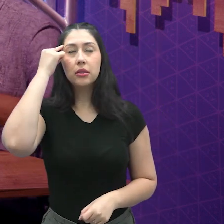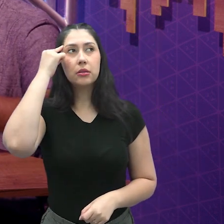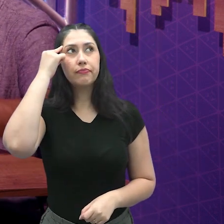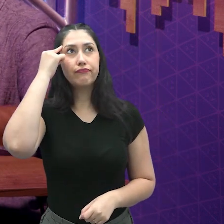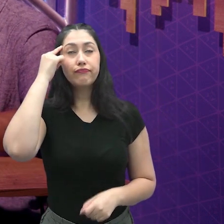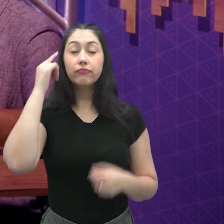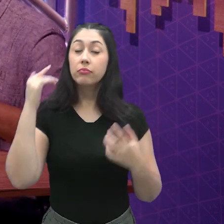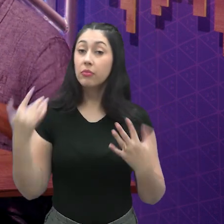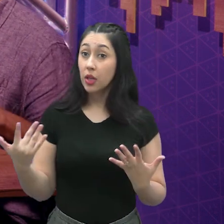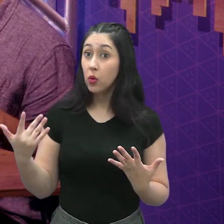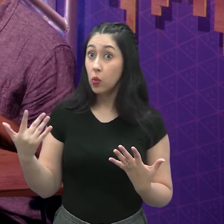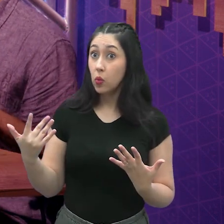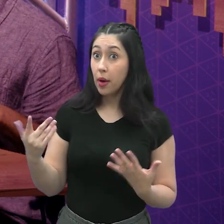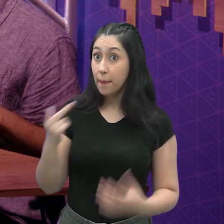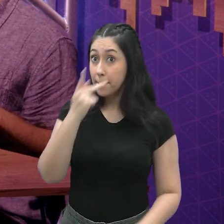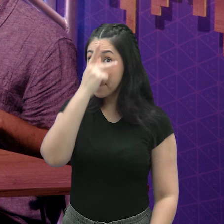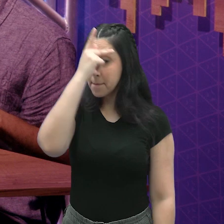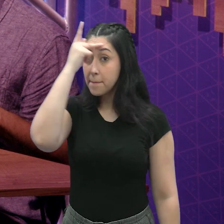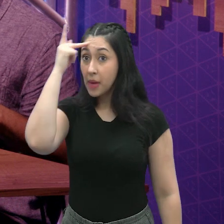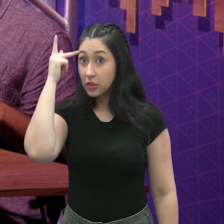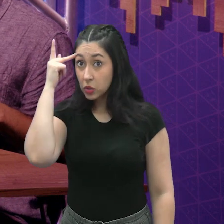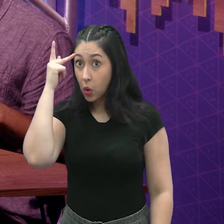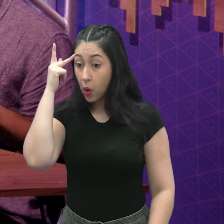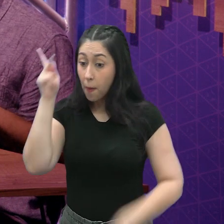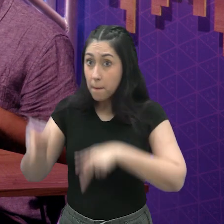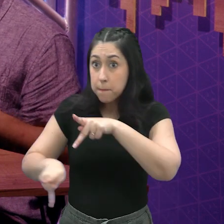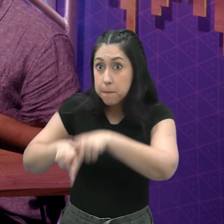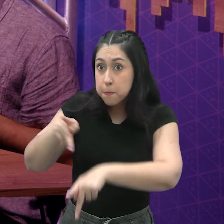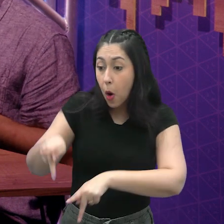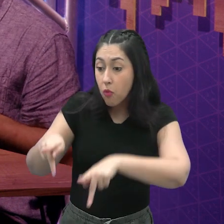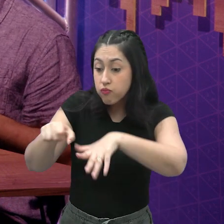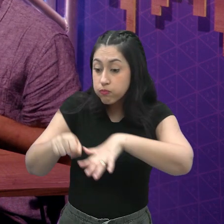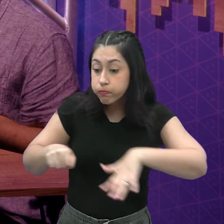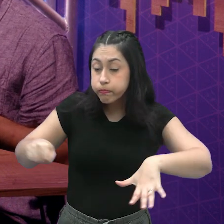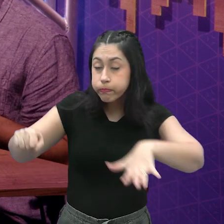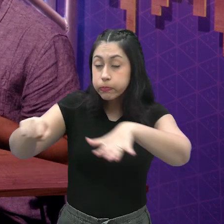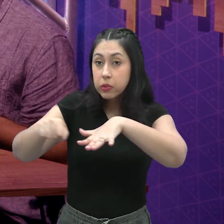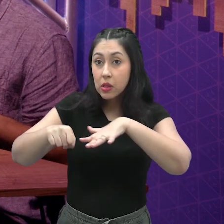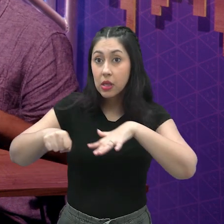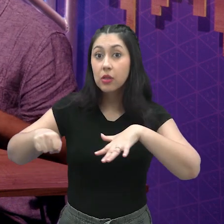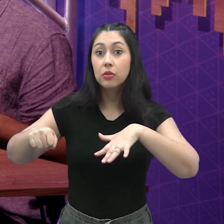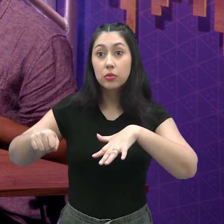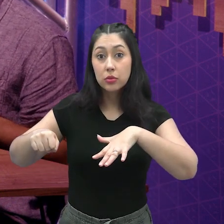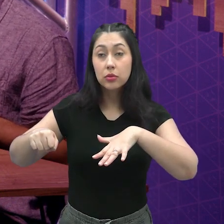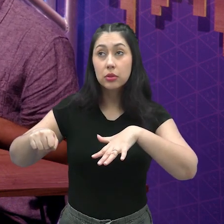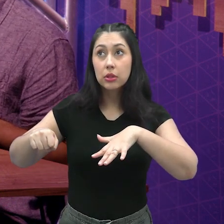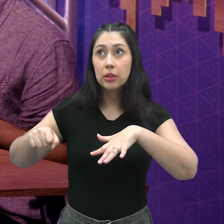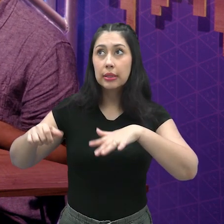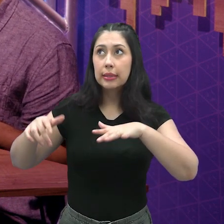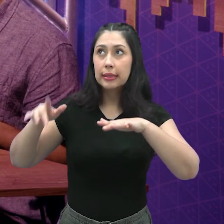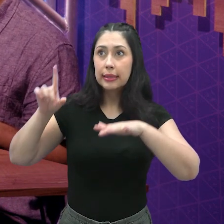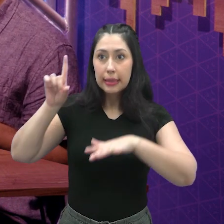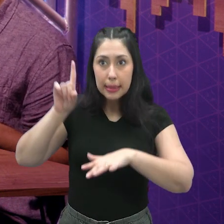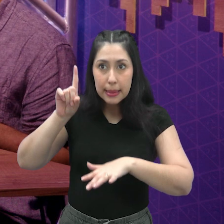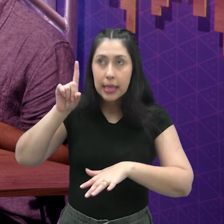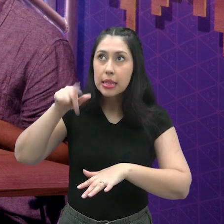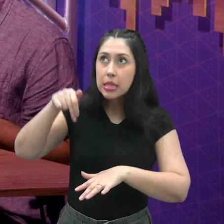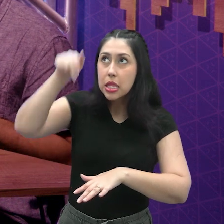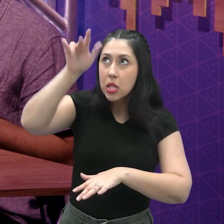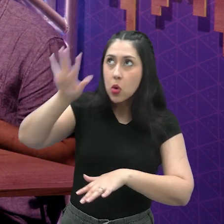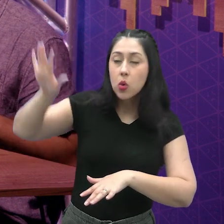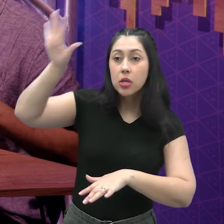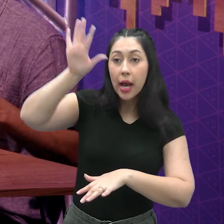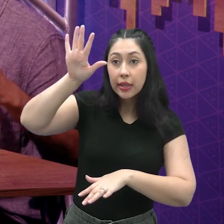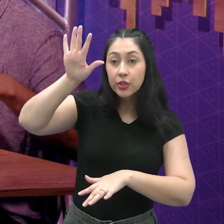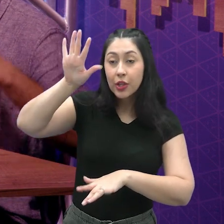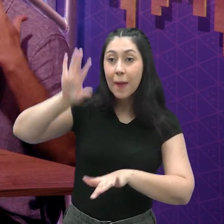né, talvez o sertanejo como povo, como cultura local, é a galera lá do sertão